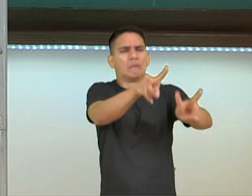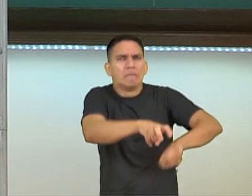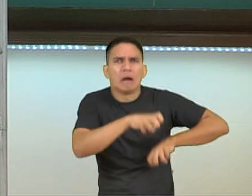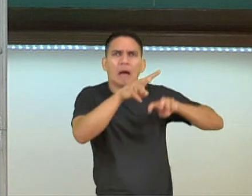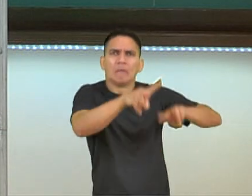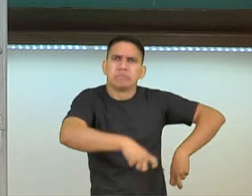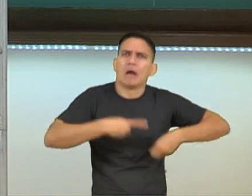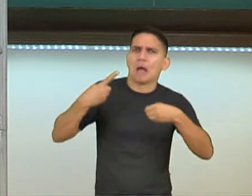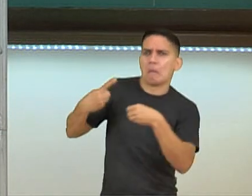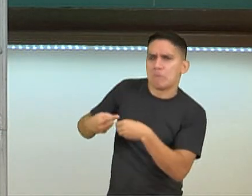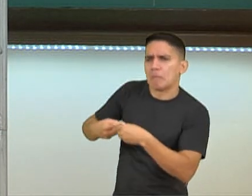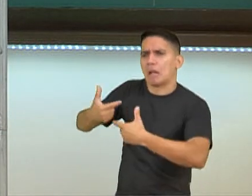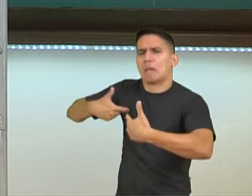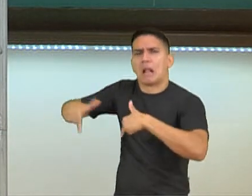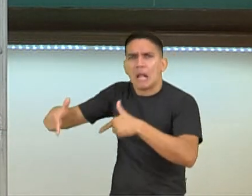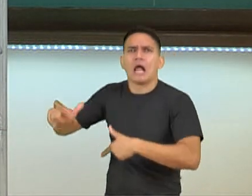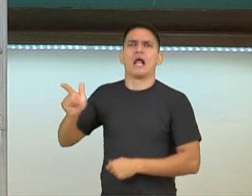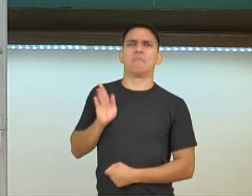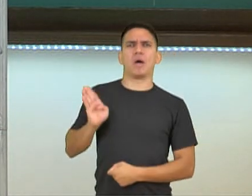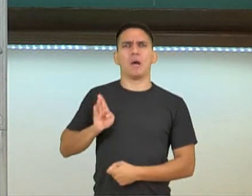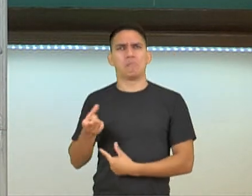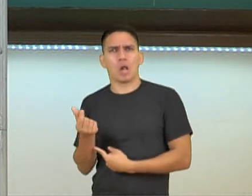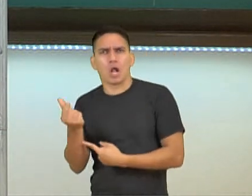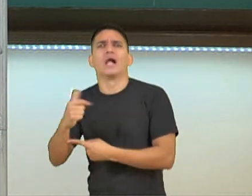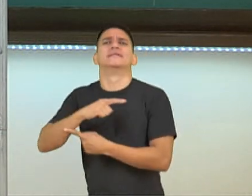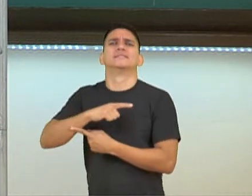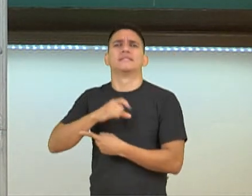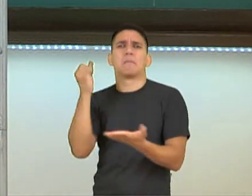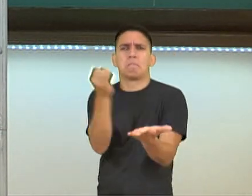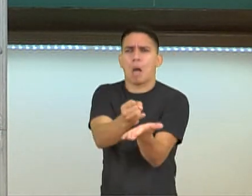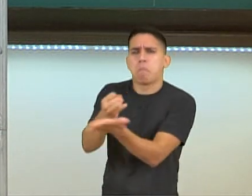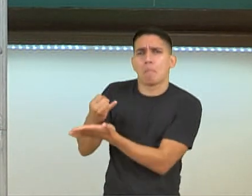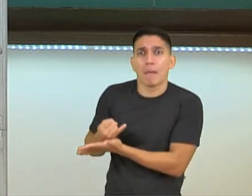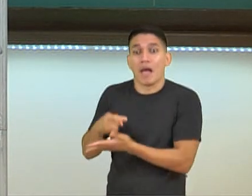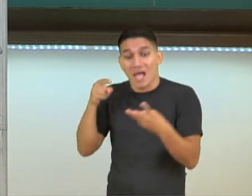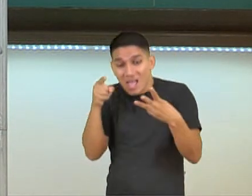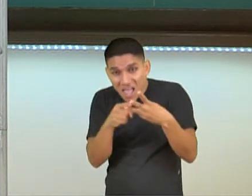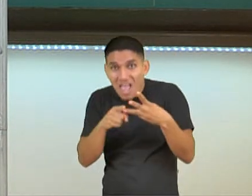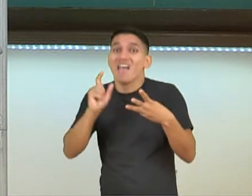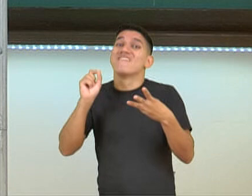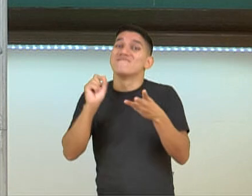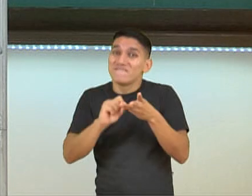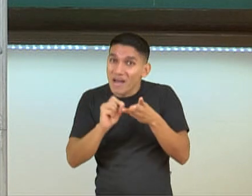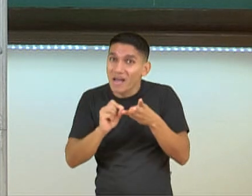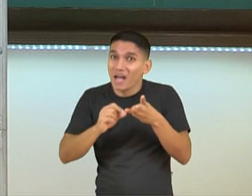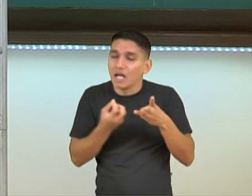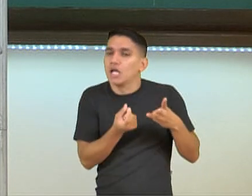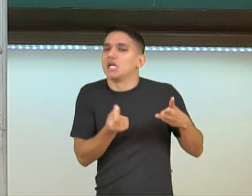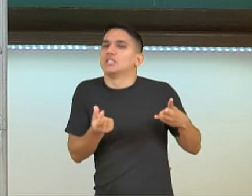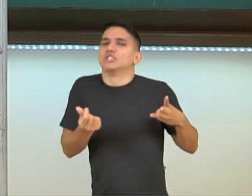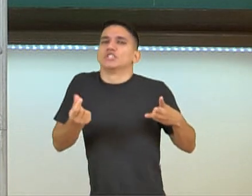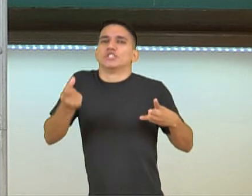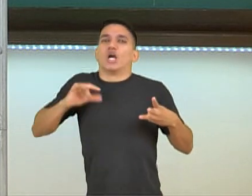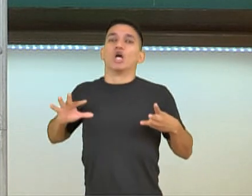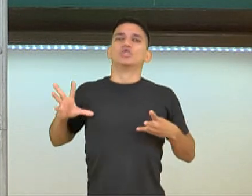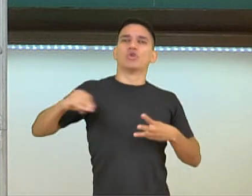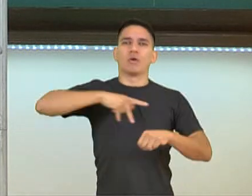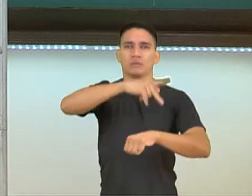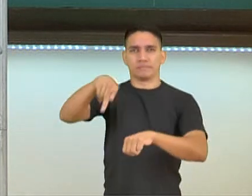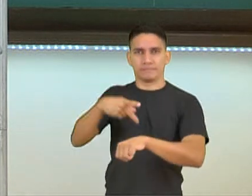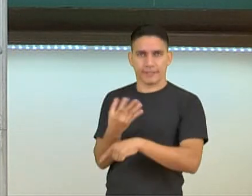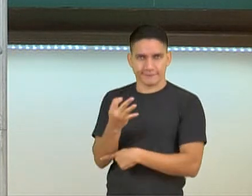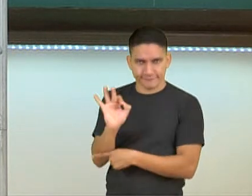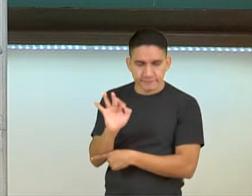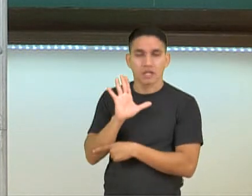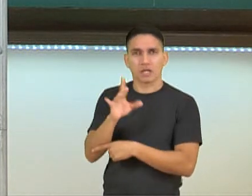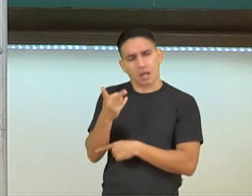urbanos, era a burguesia, pagavam altos impostos, geravam a riqueza para toda aquela nação francesa. Nós vamos ver